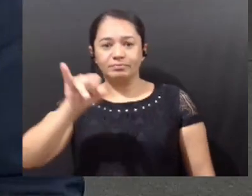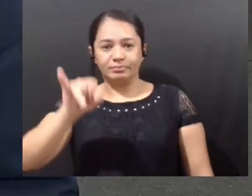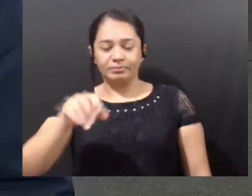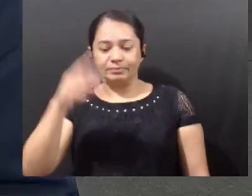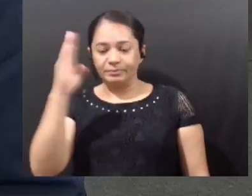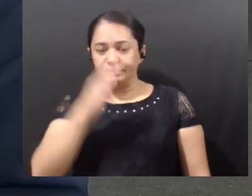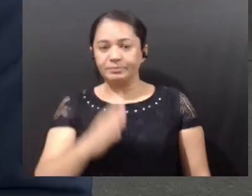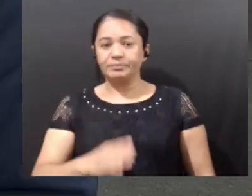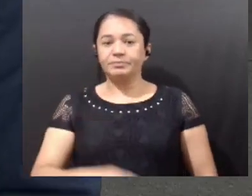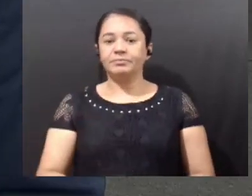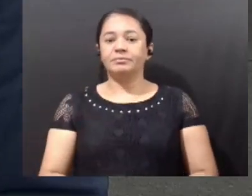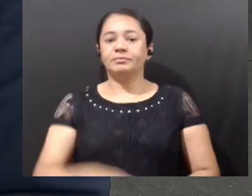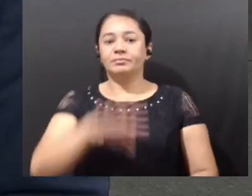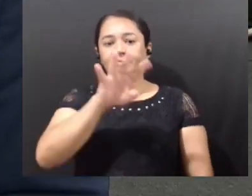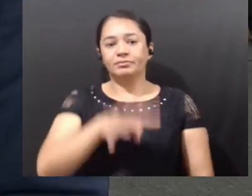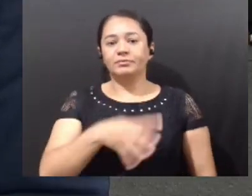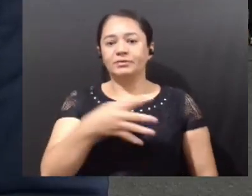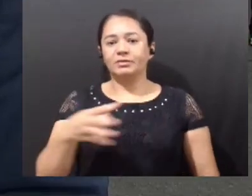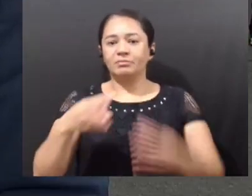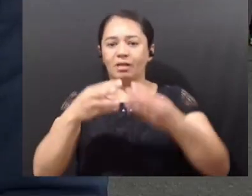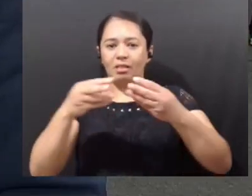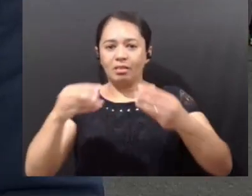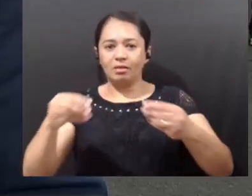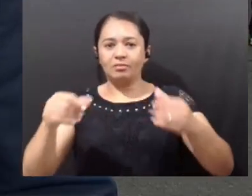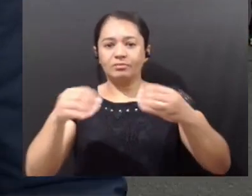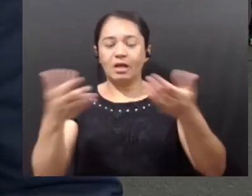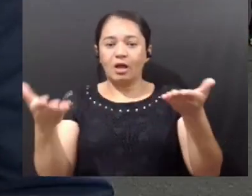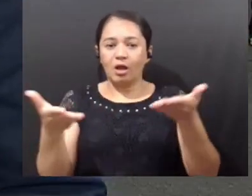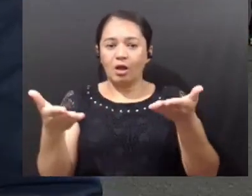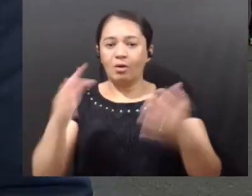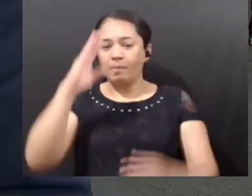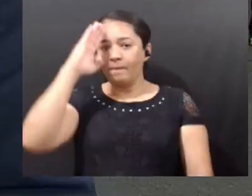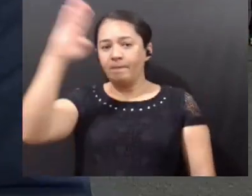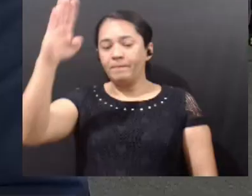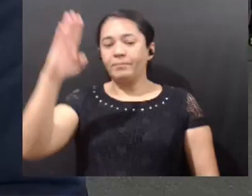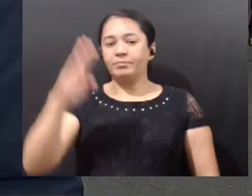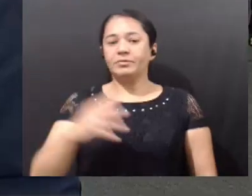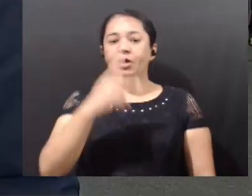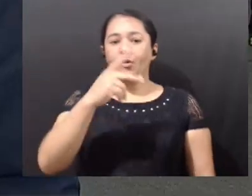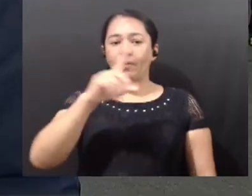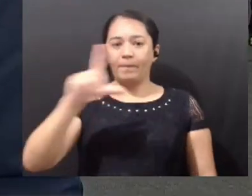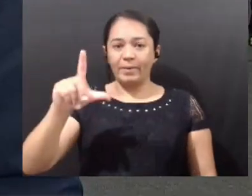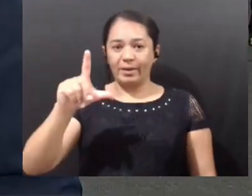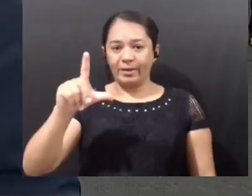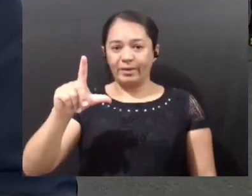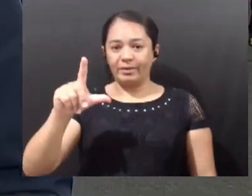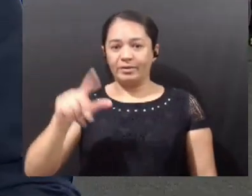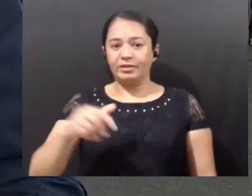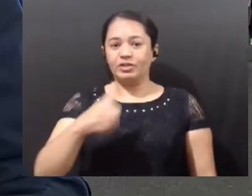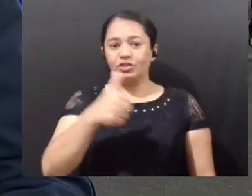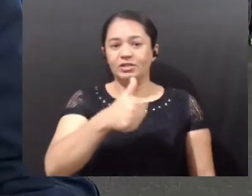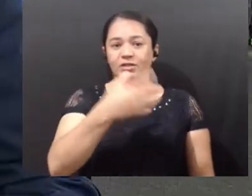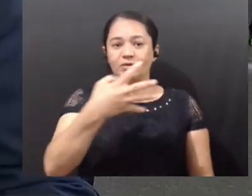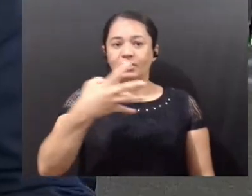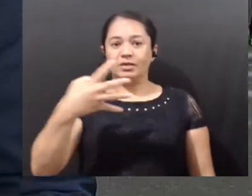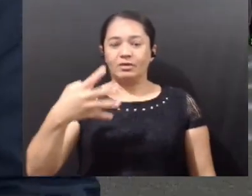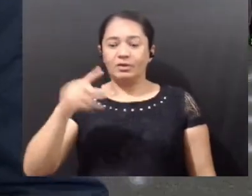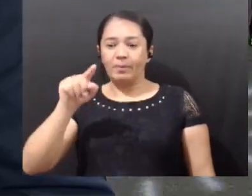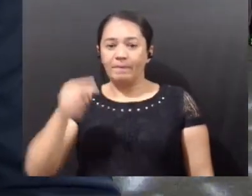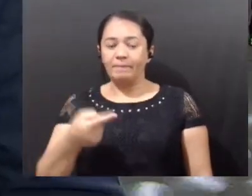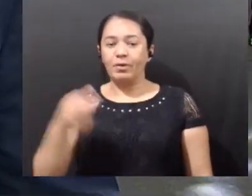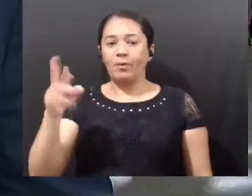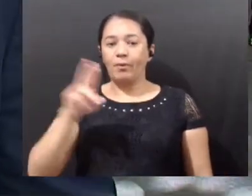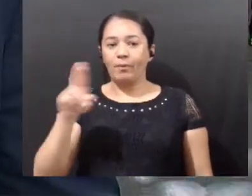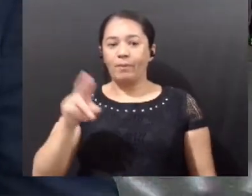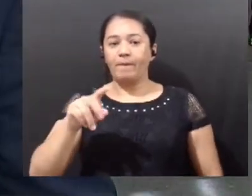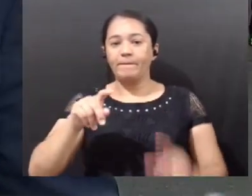estava defasada. Agora, o principal PL que está tramitando é de R$144 mil, né, no teto, com a possibilidade do MEI